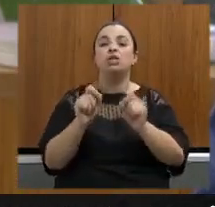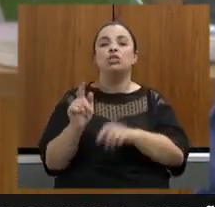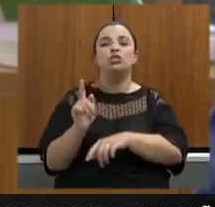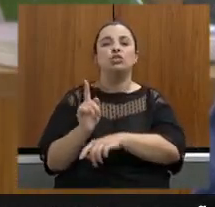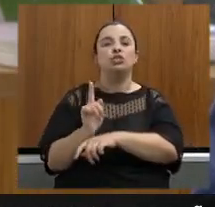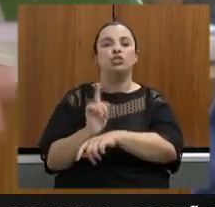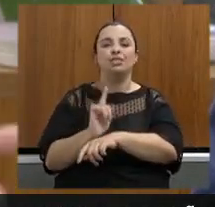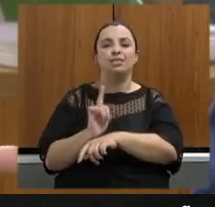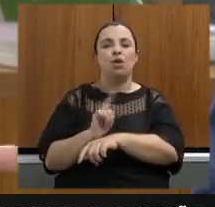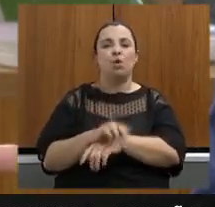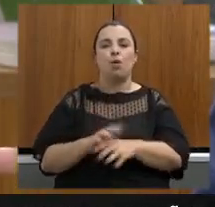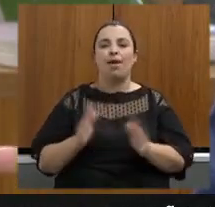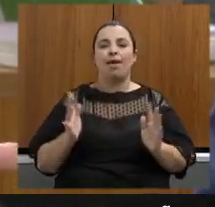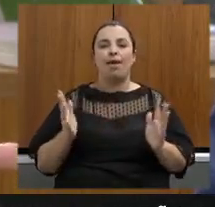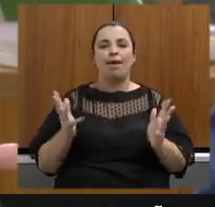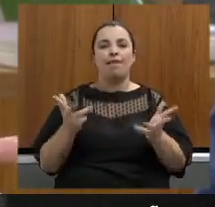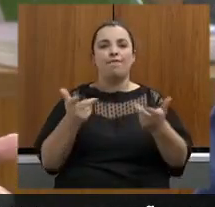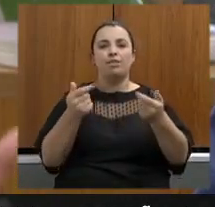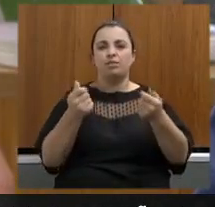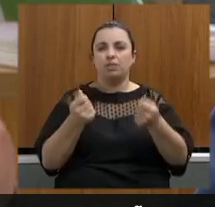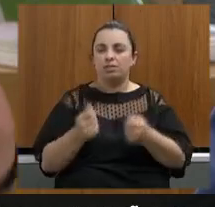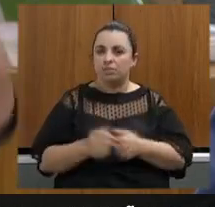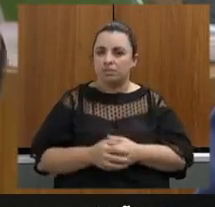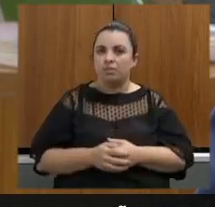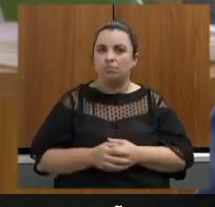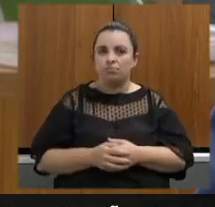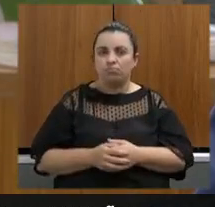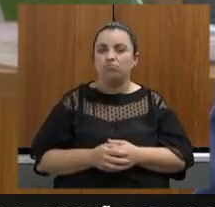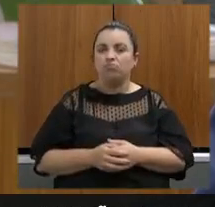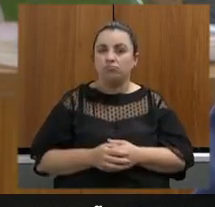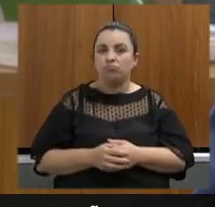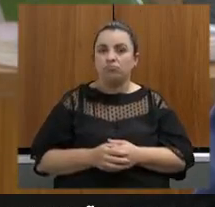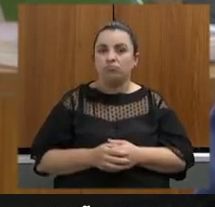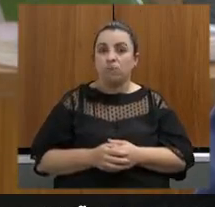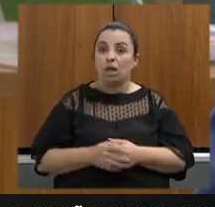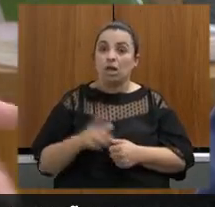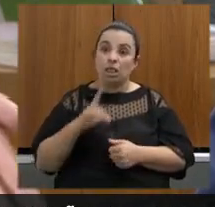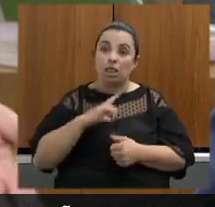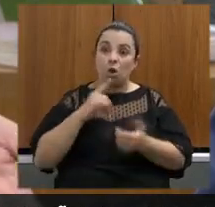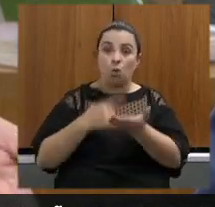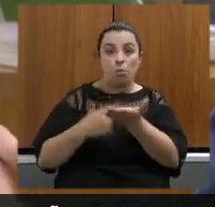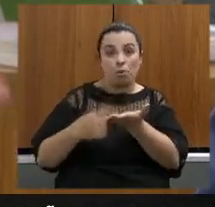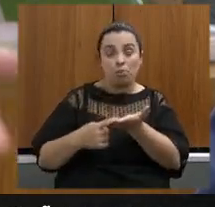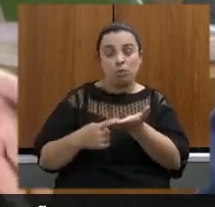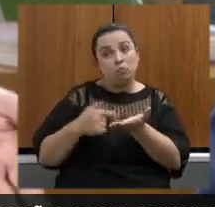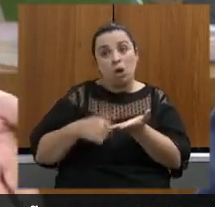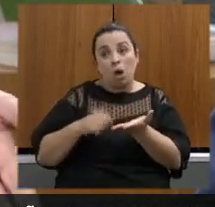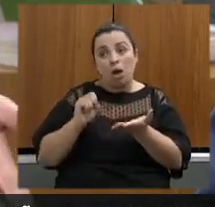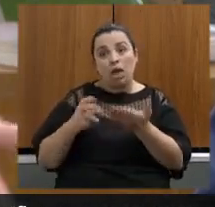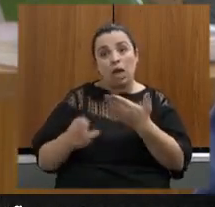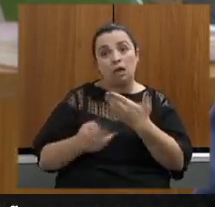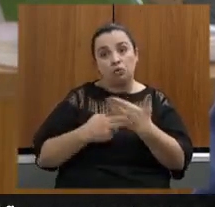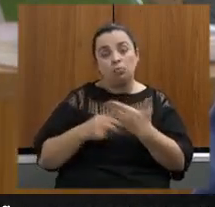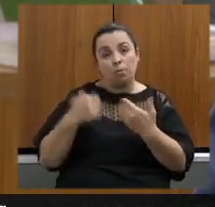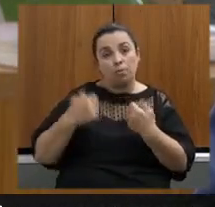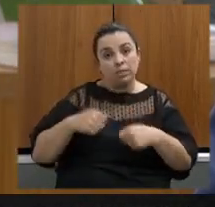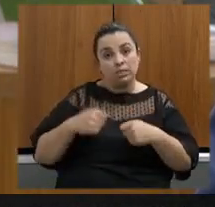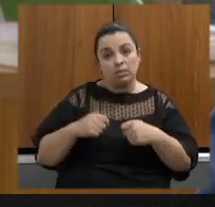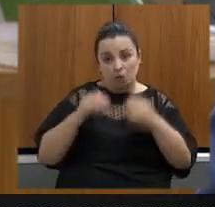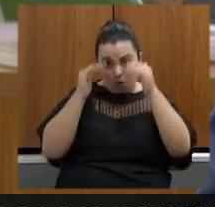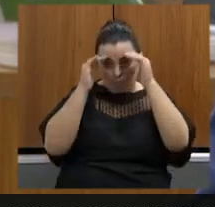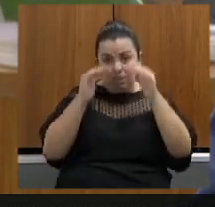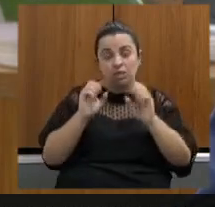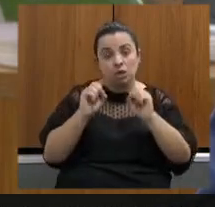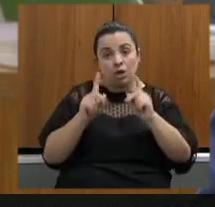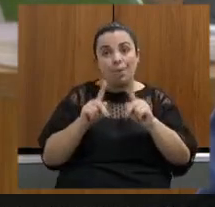significa eficiência você herda o compromisso você tem que arcar com ele tá certo mas